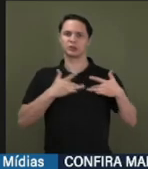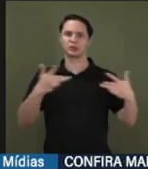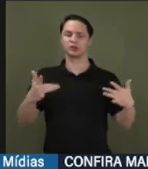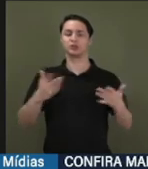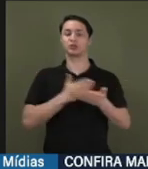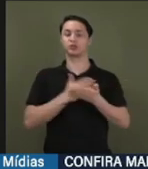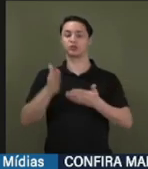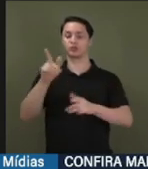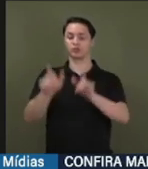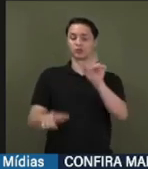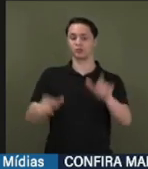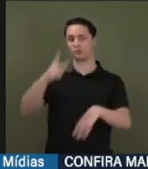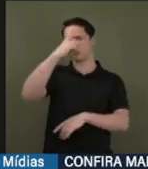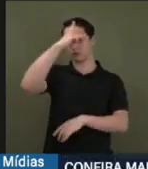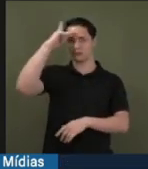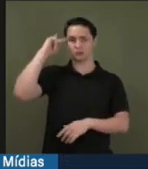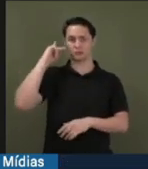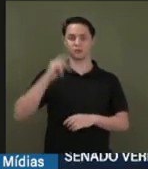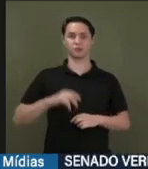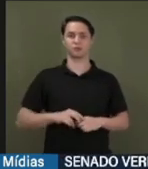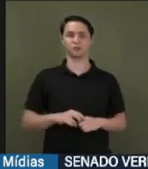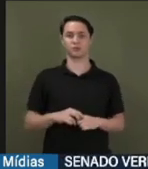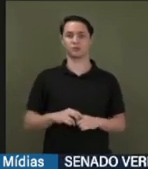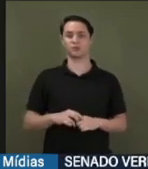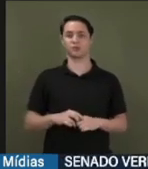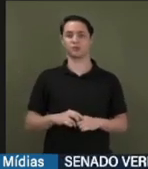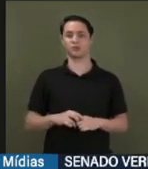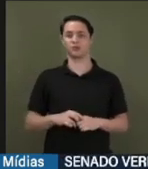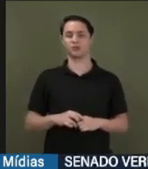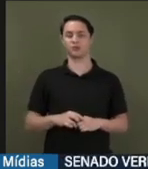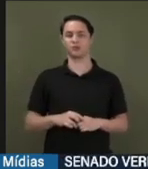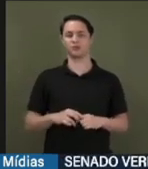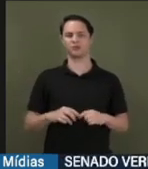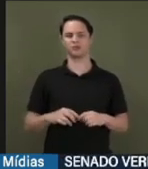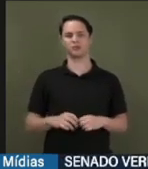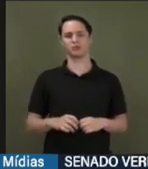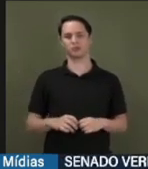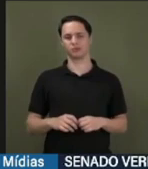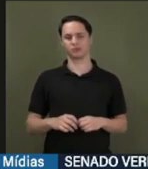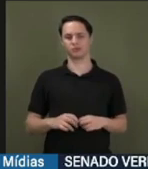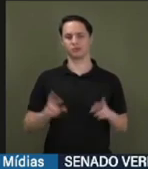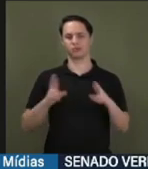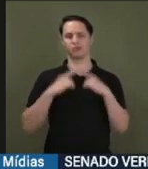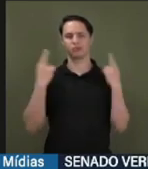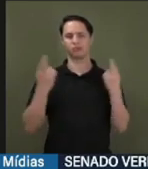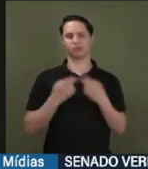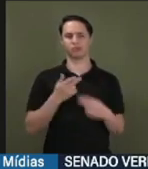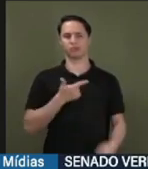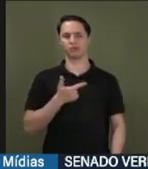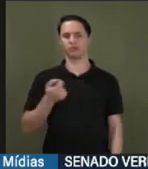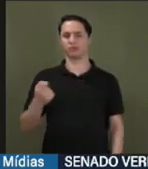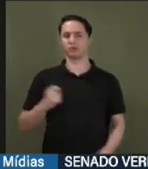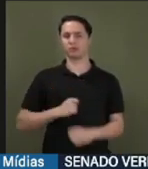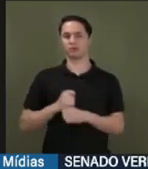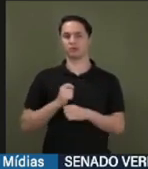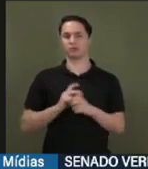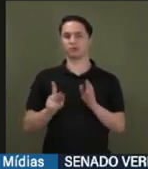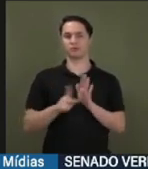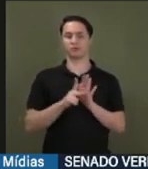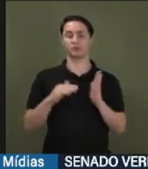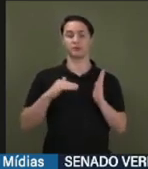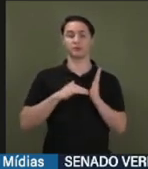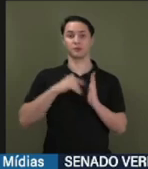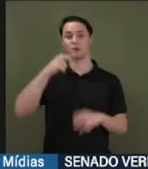alguns colegas, na sessão dos 200 anos do Senado, e ontem